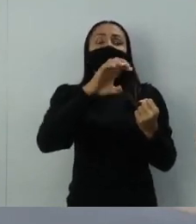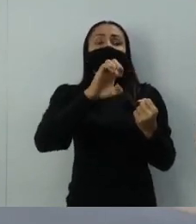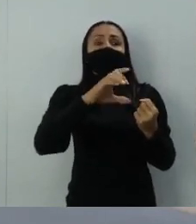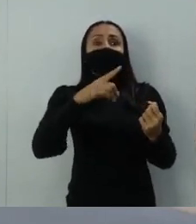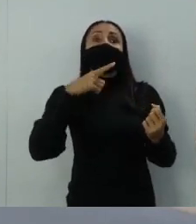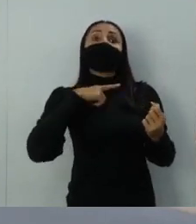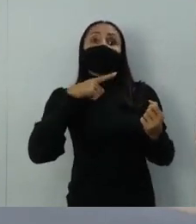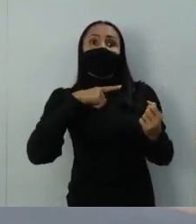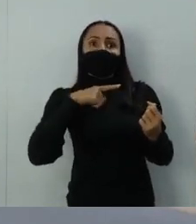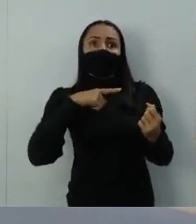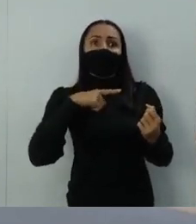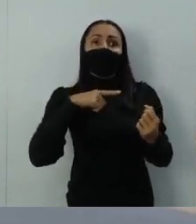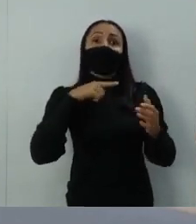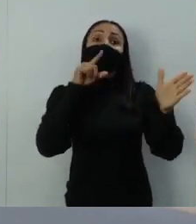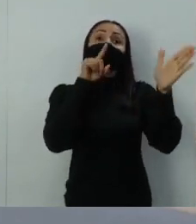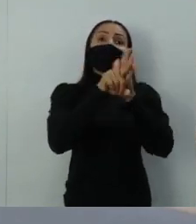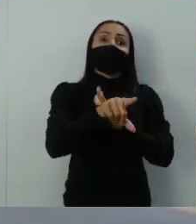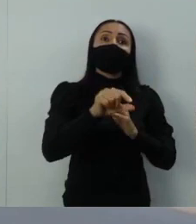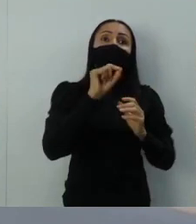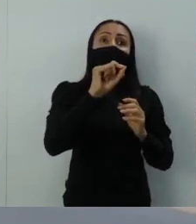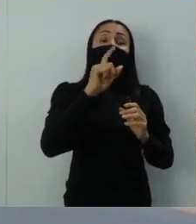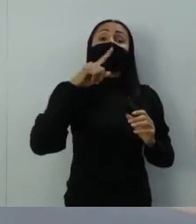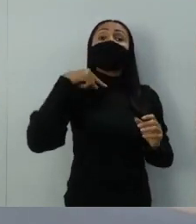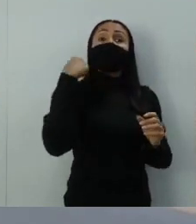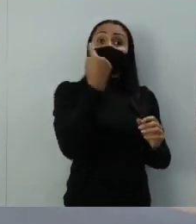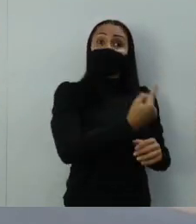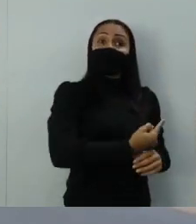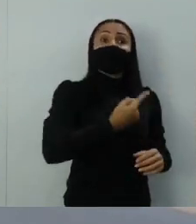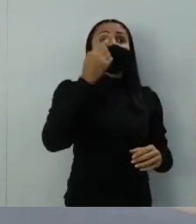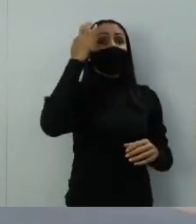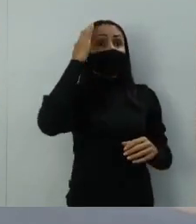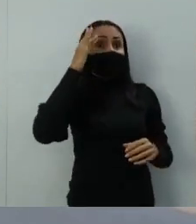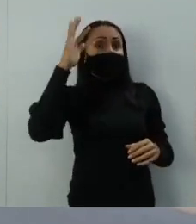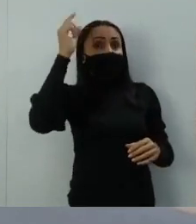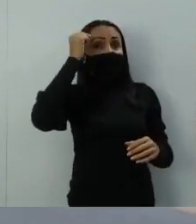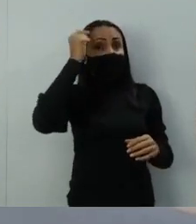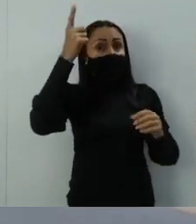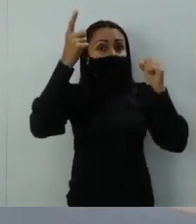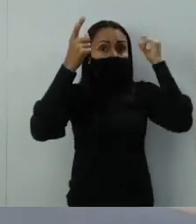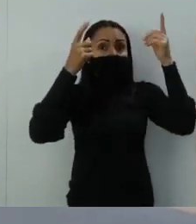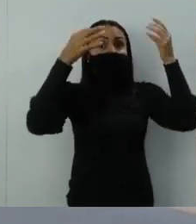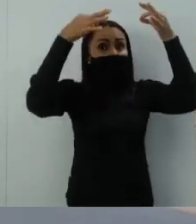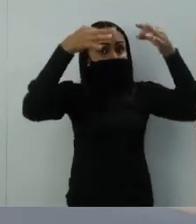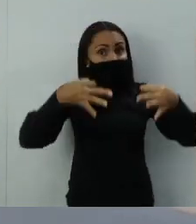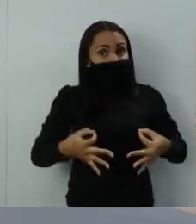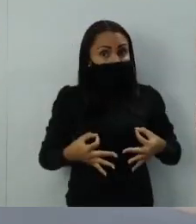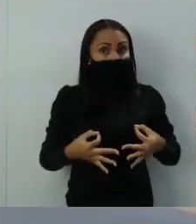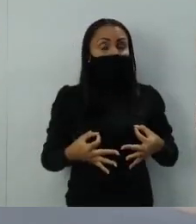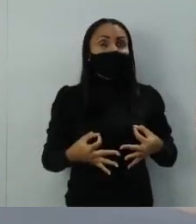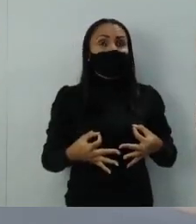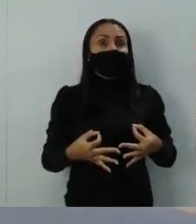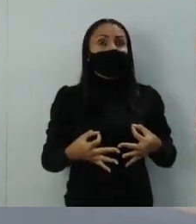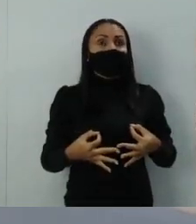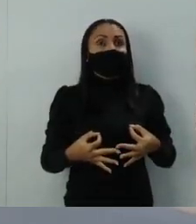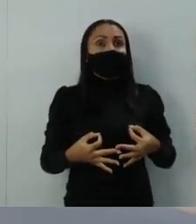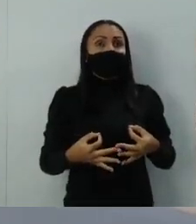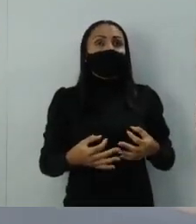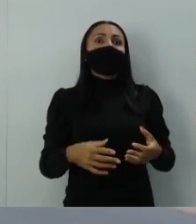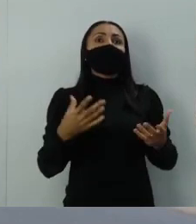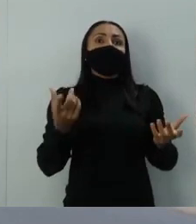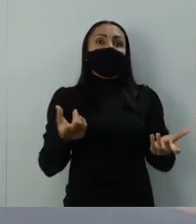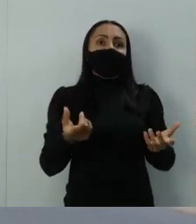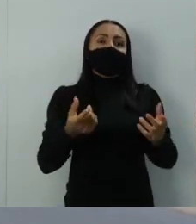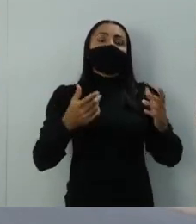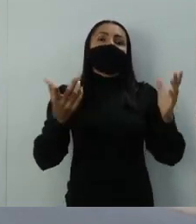pergunta é se a nossa ideologia realmente é a correta e deveria ser aquilo que molda a nossa